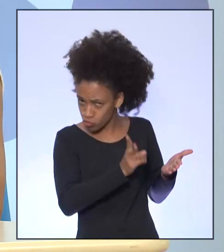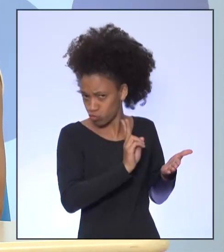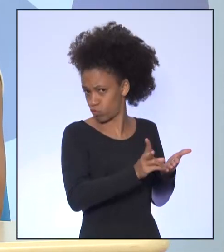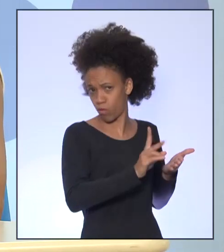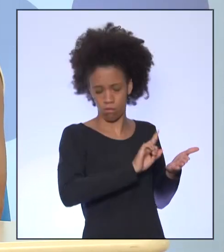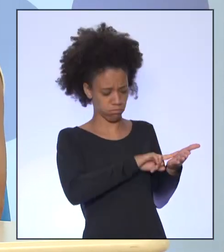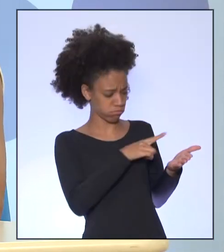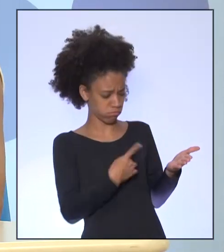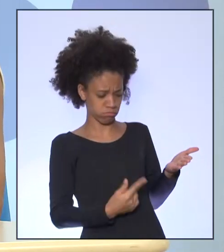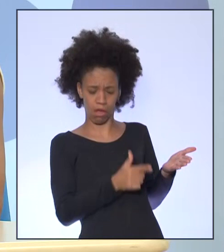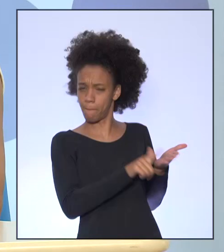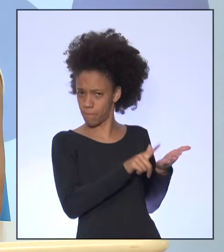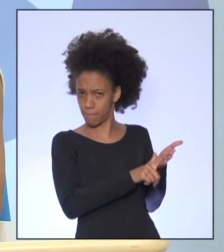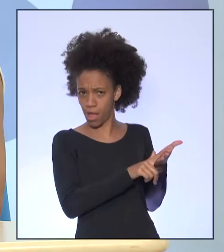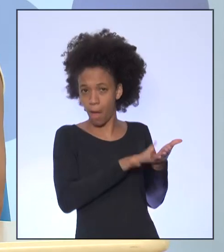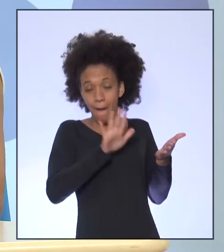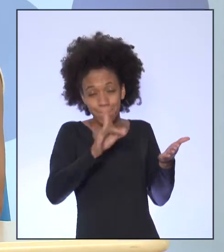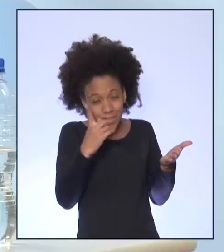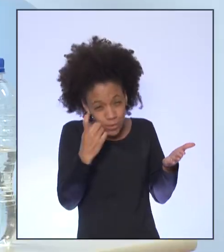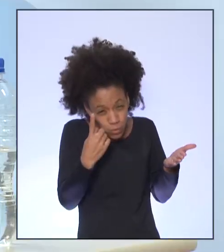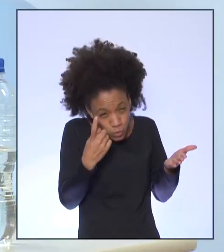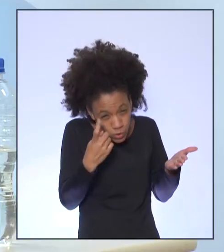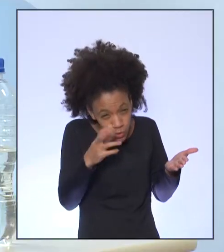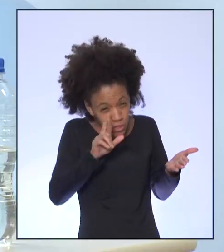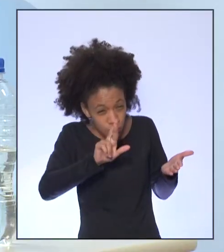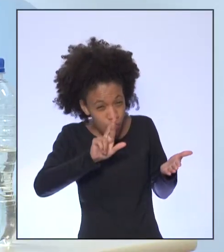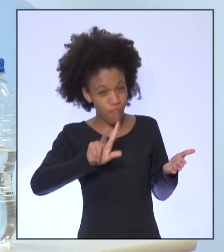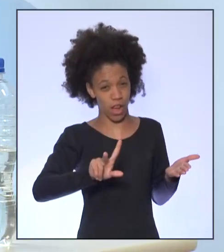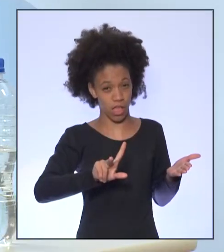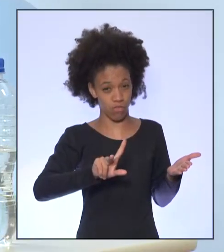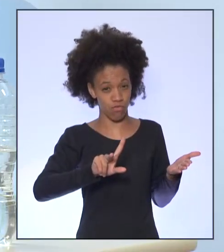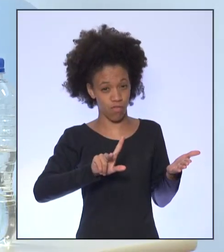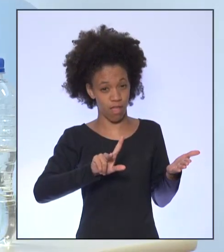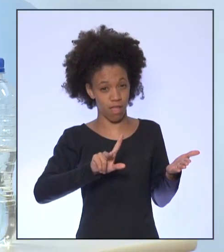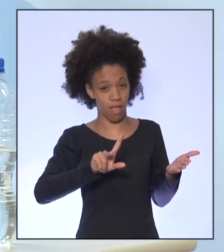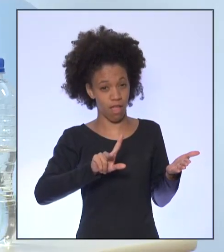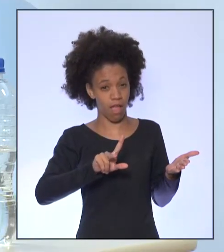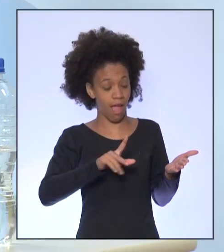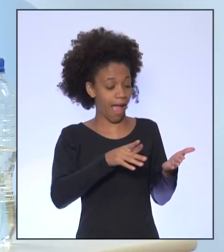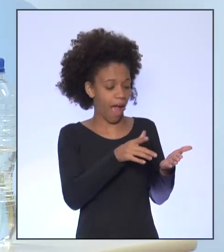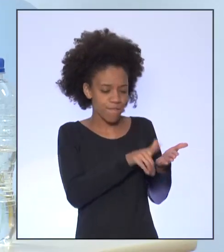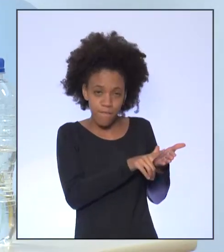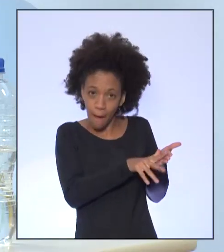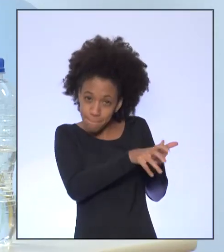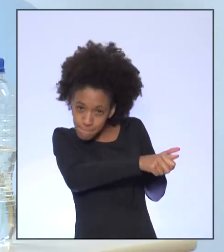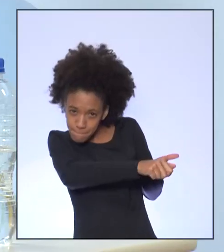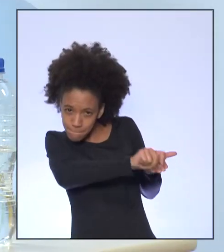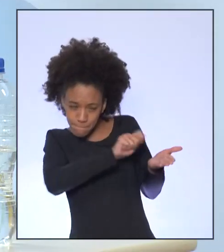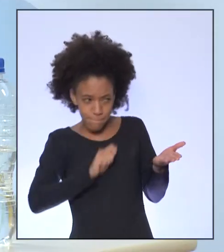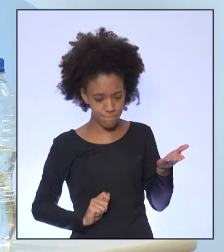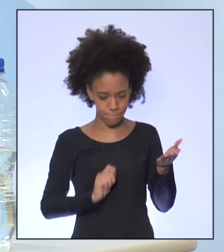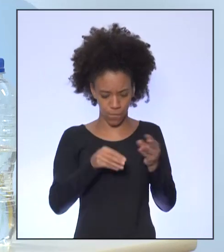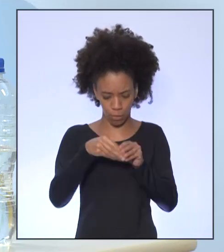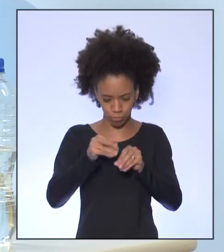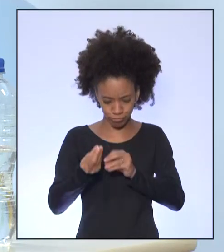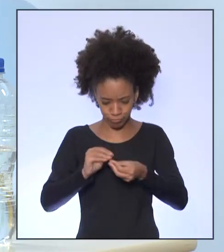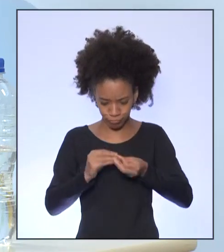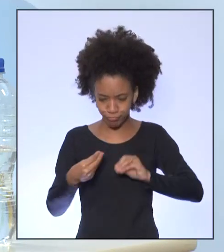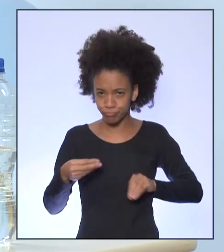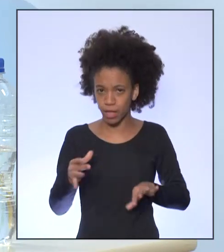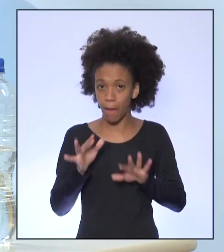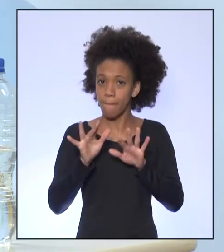de papel. A única coisa que vai estar diferente aqui é que a minha folha ela vai estar em pedacinho menor,